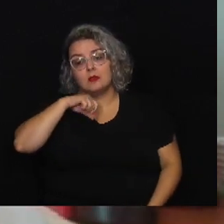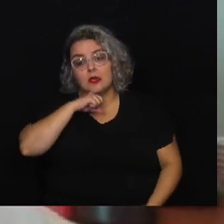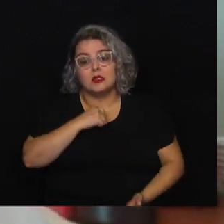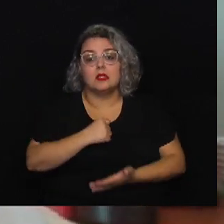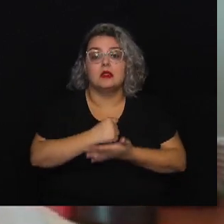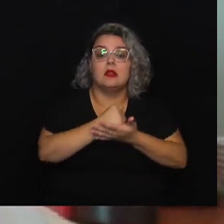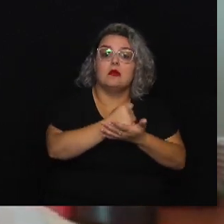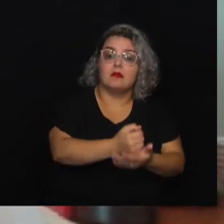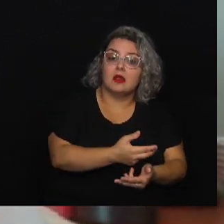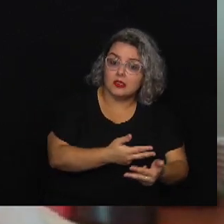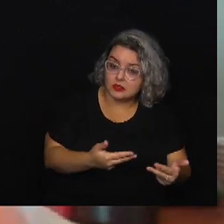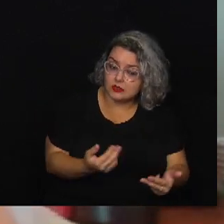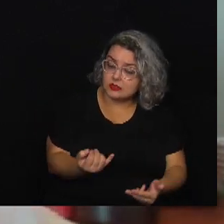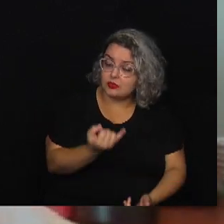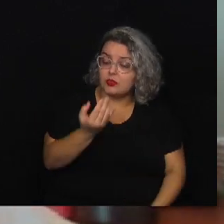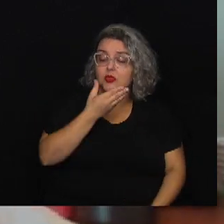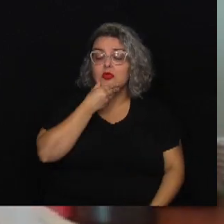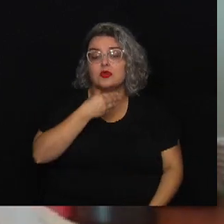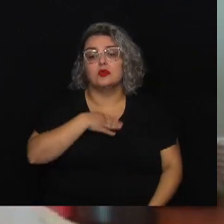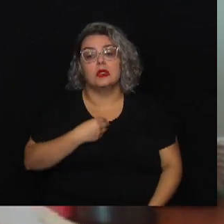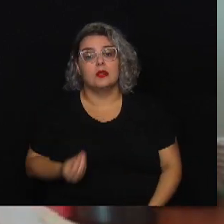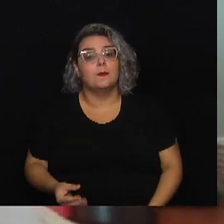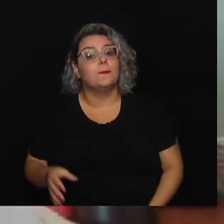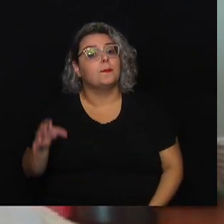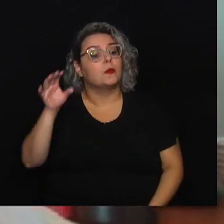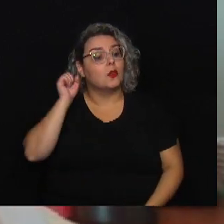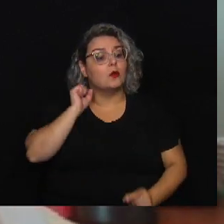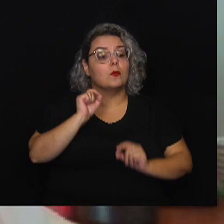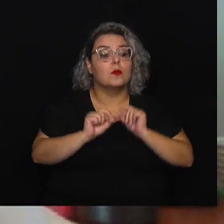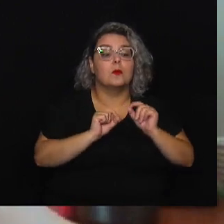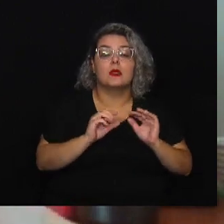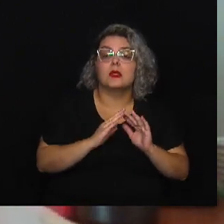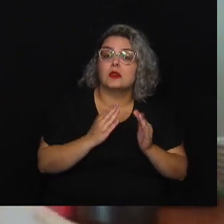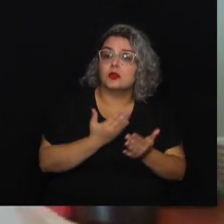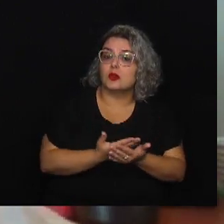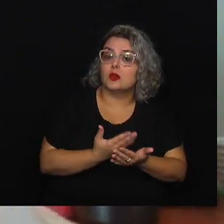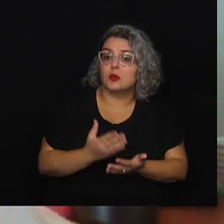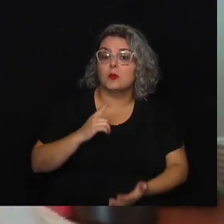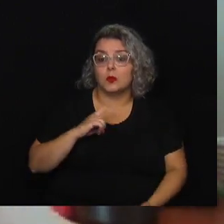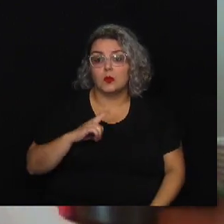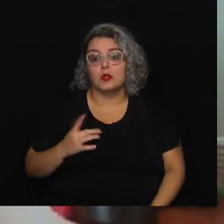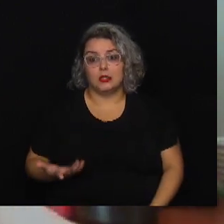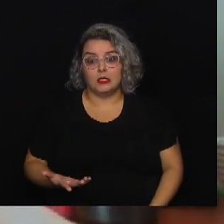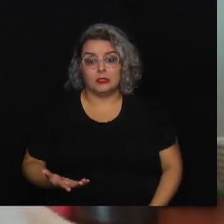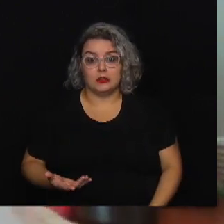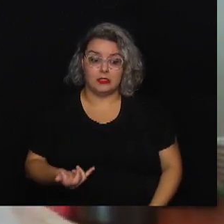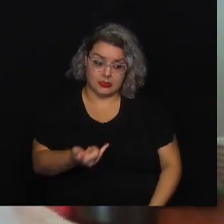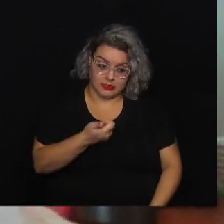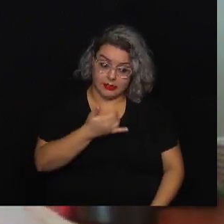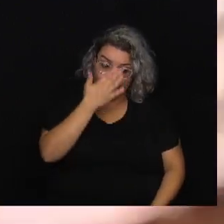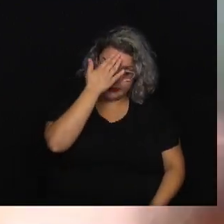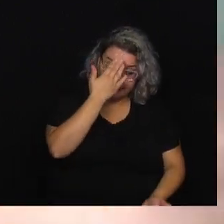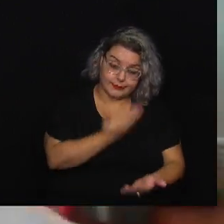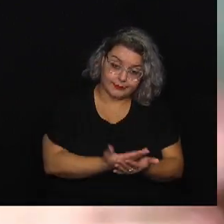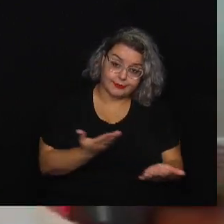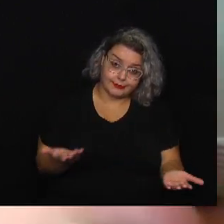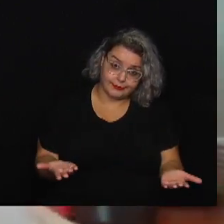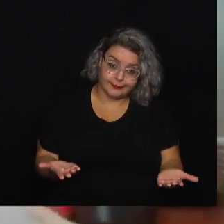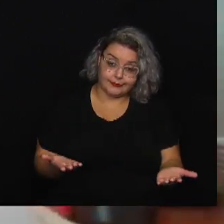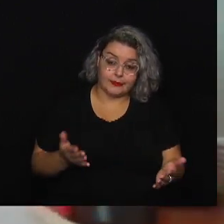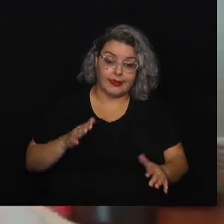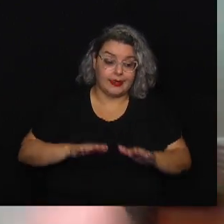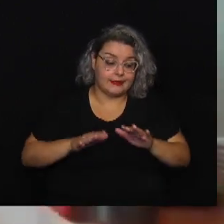coisas importantes, ouvir o que a escola tem para dizer e acreditar, porque, né, às vezes as famílias